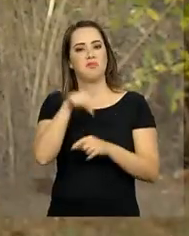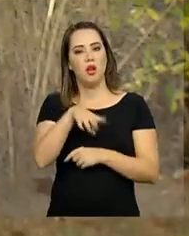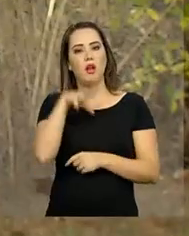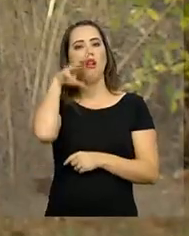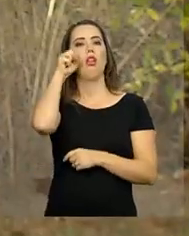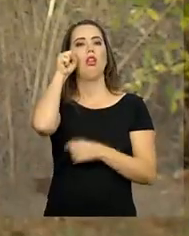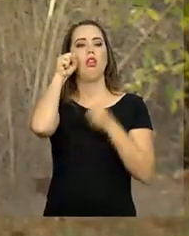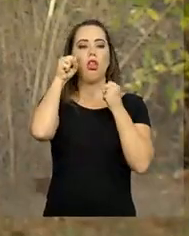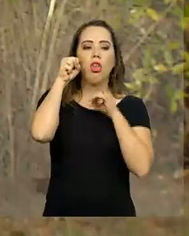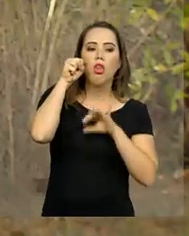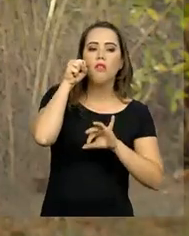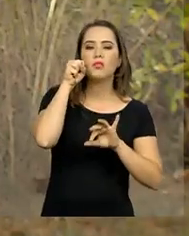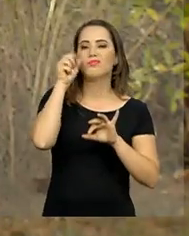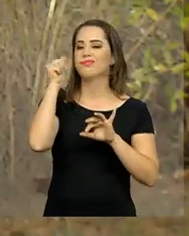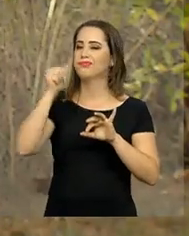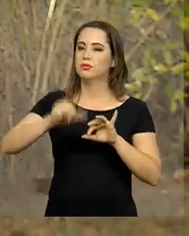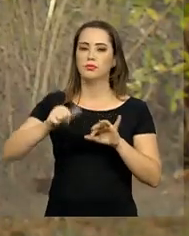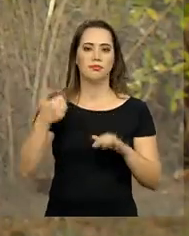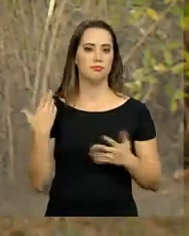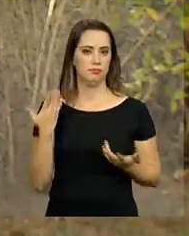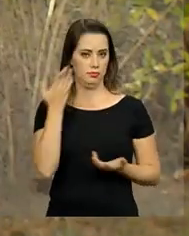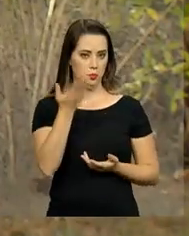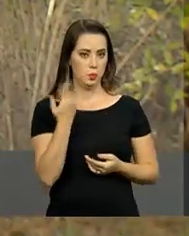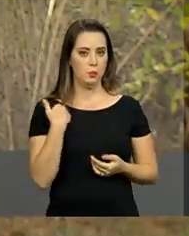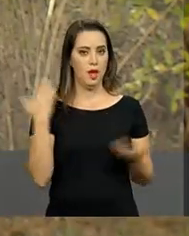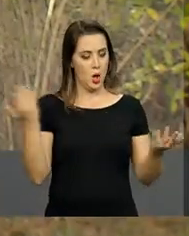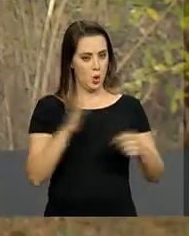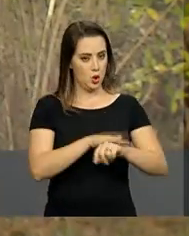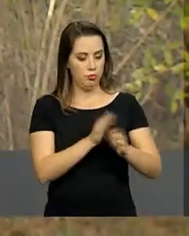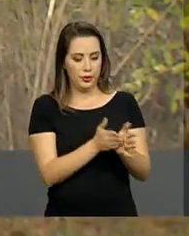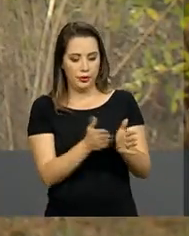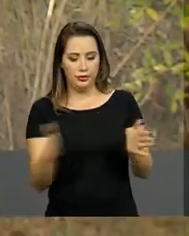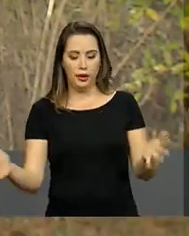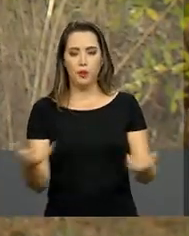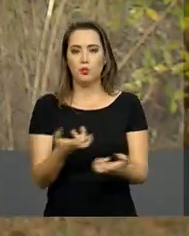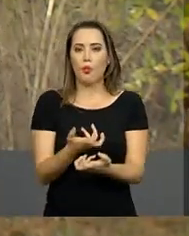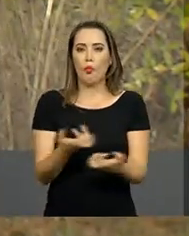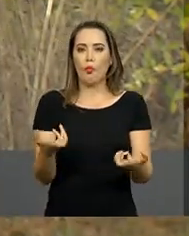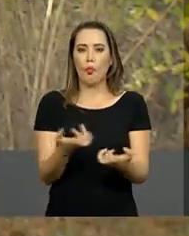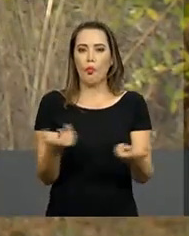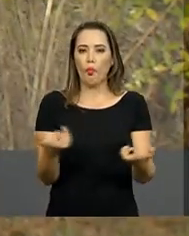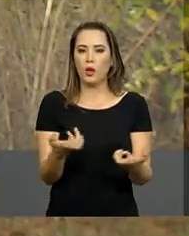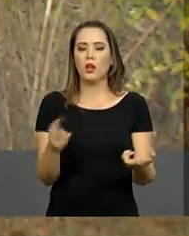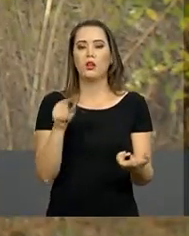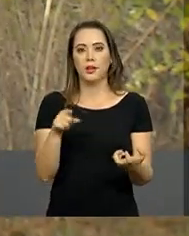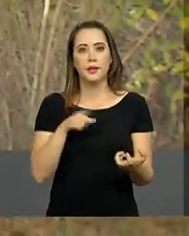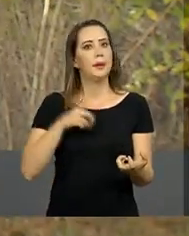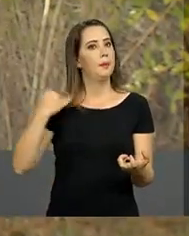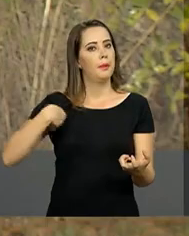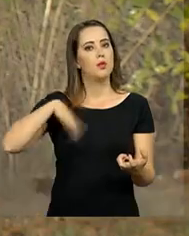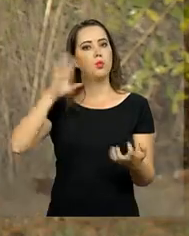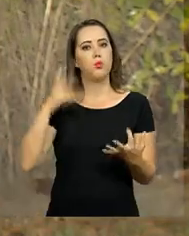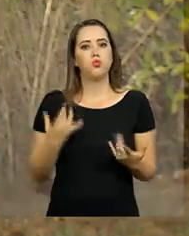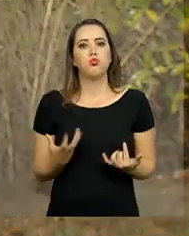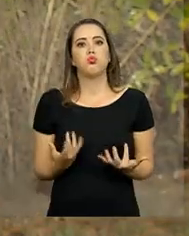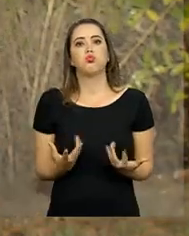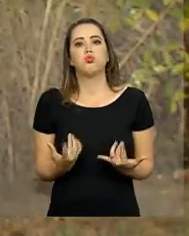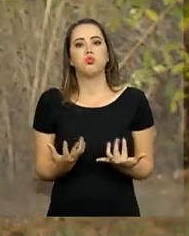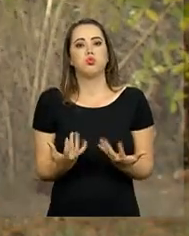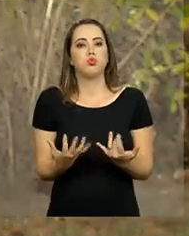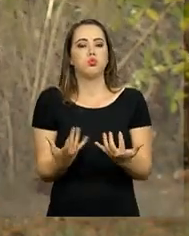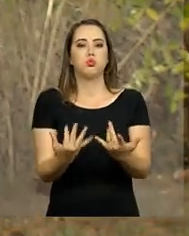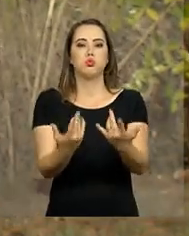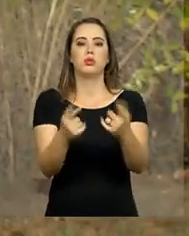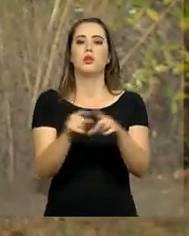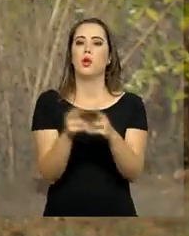é só a saúde que fica prejudicada no período da seca e os incêndios florestais aumentam na mesma proporção que a umidade relativa